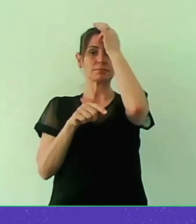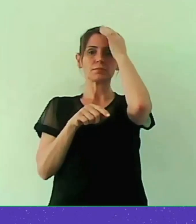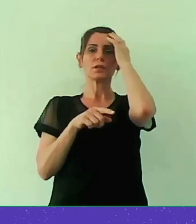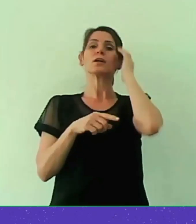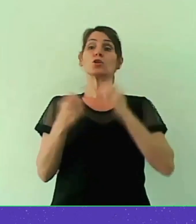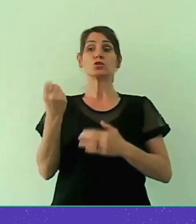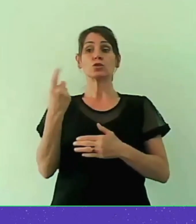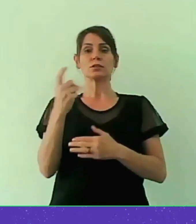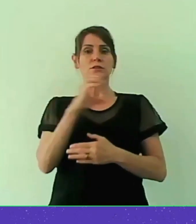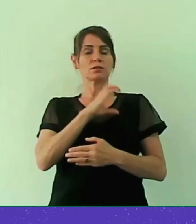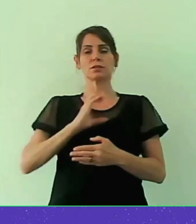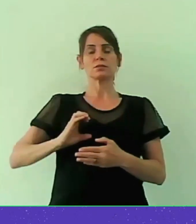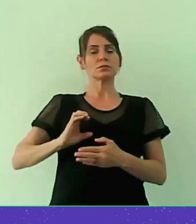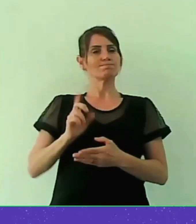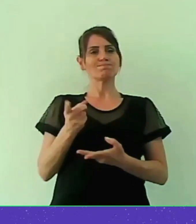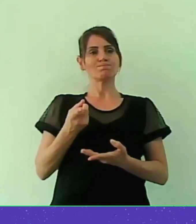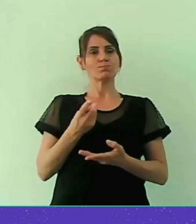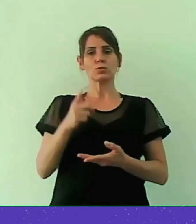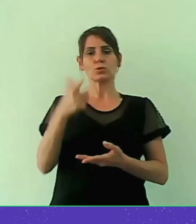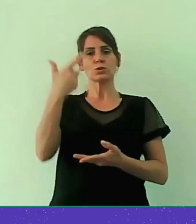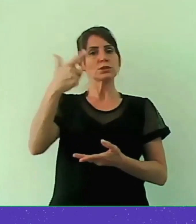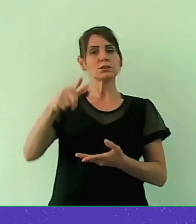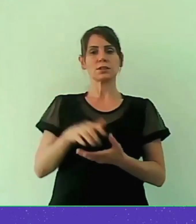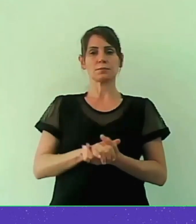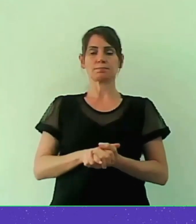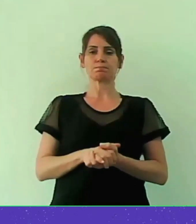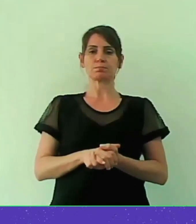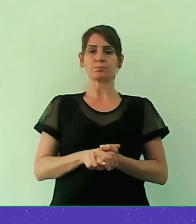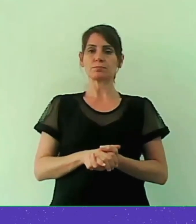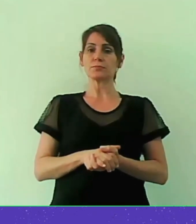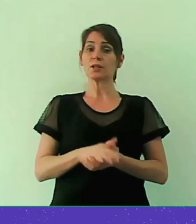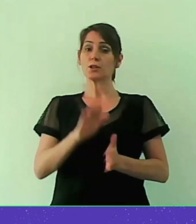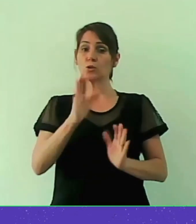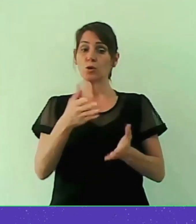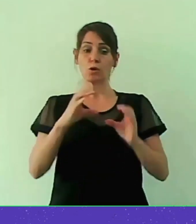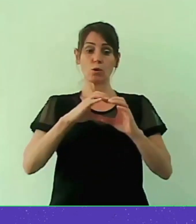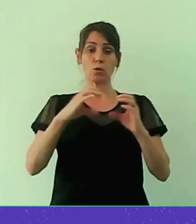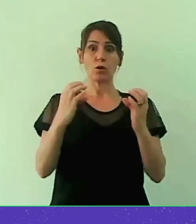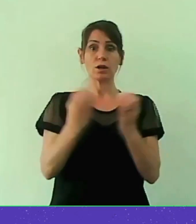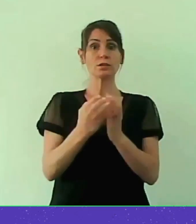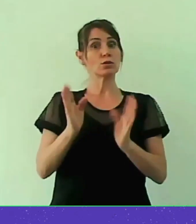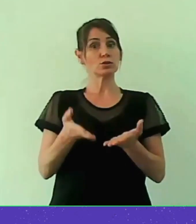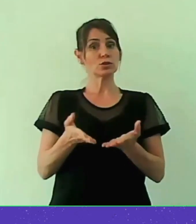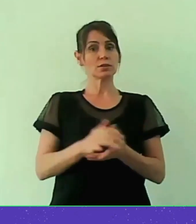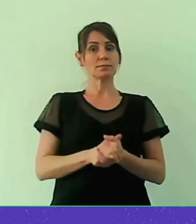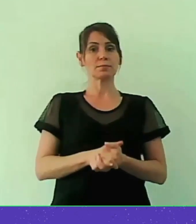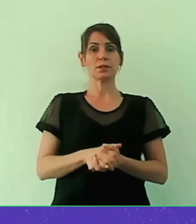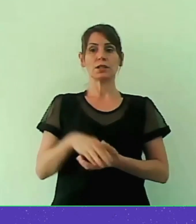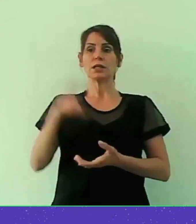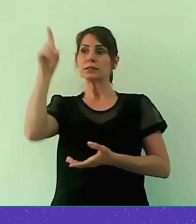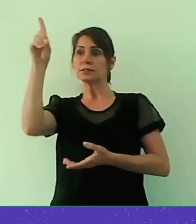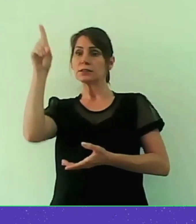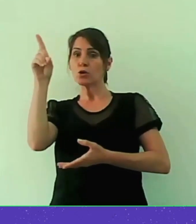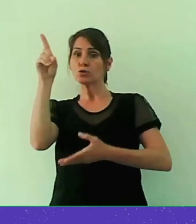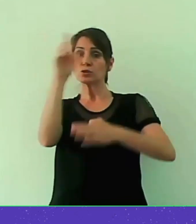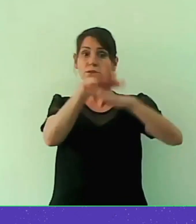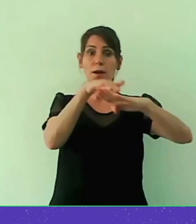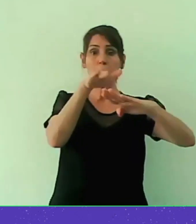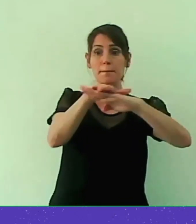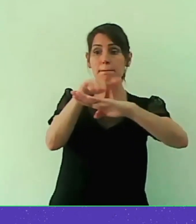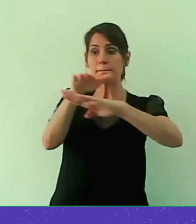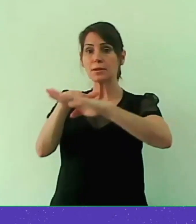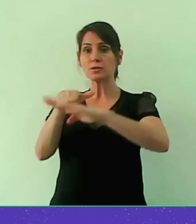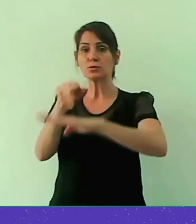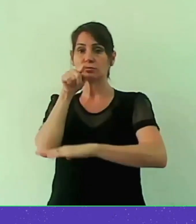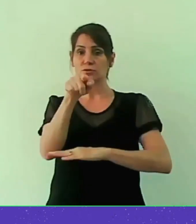conta. E hoje, nessa conferência, Deus está convocando você para